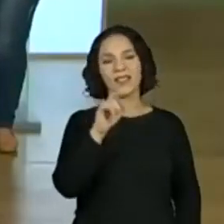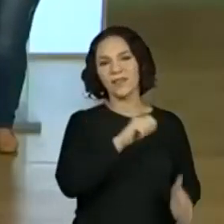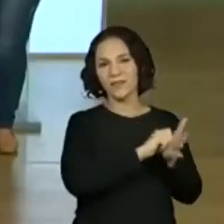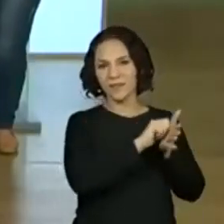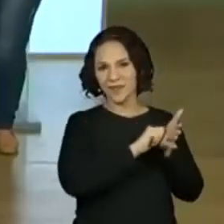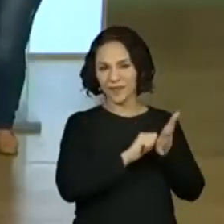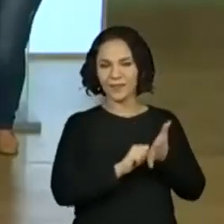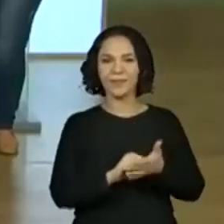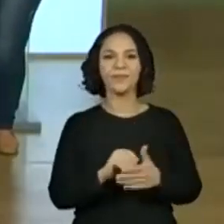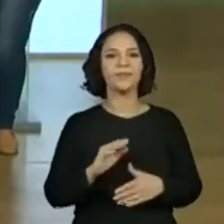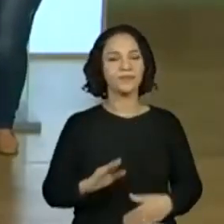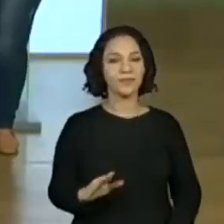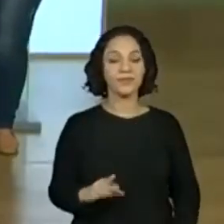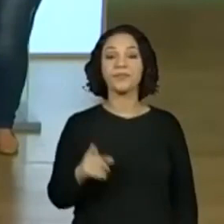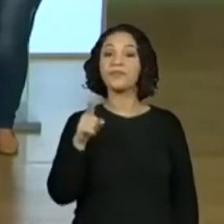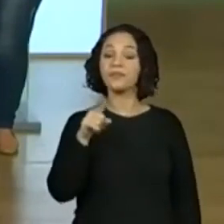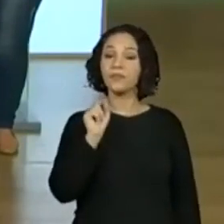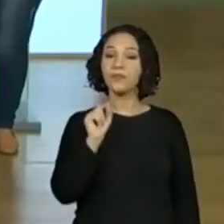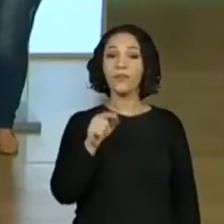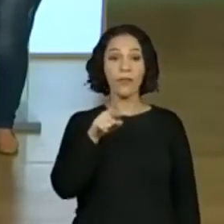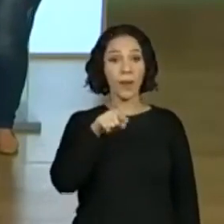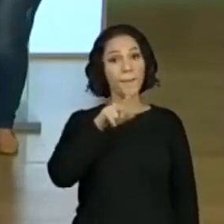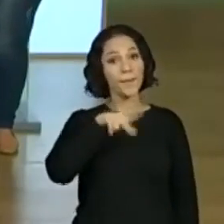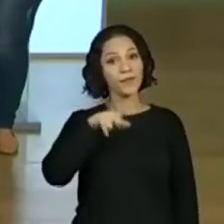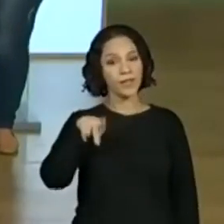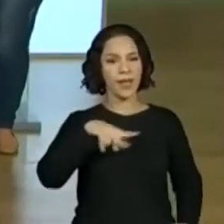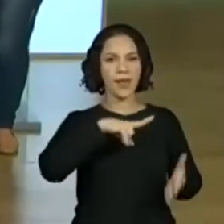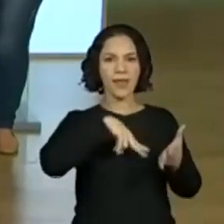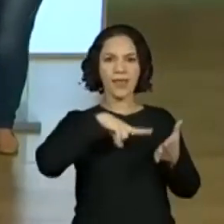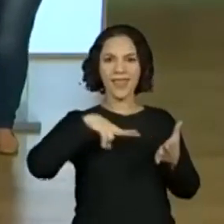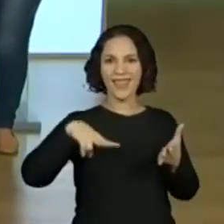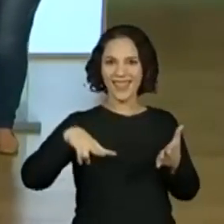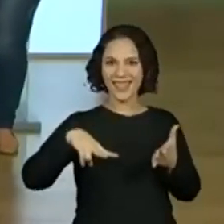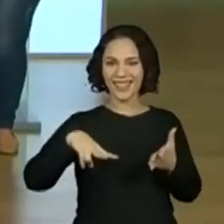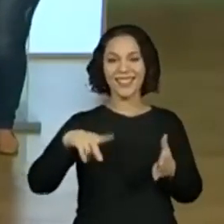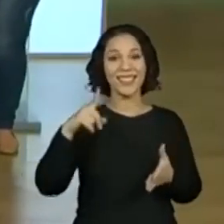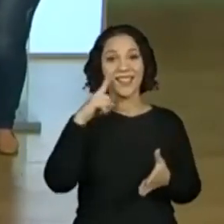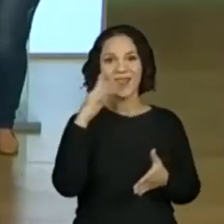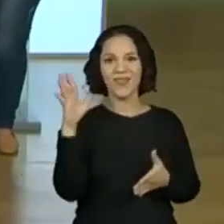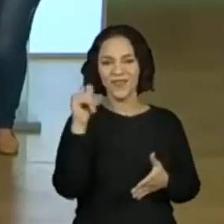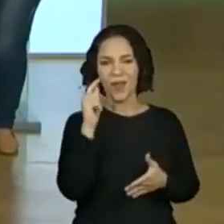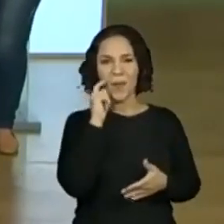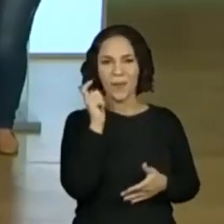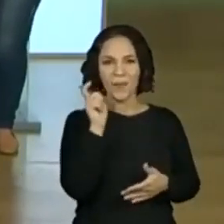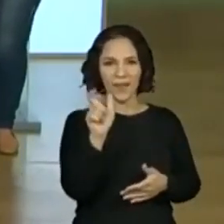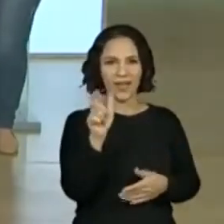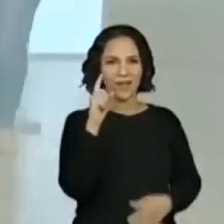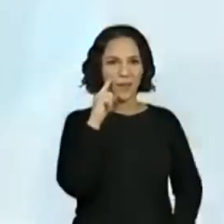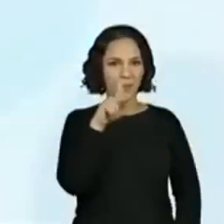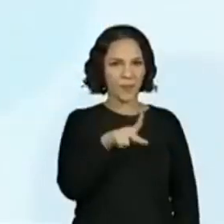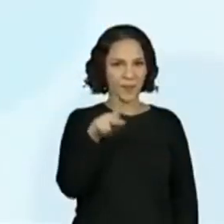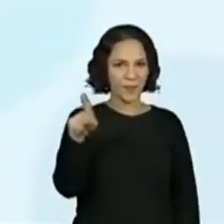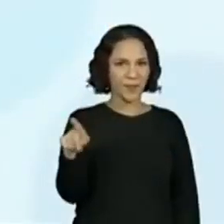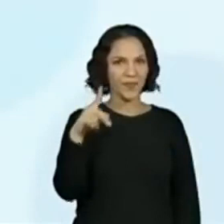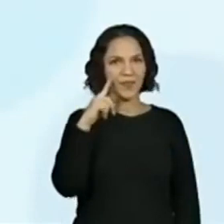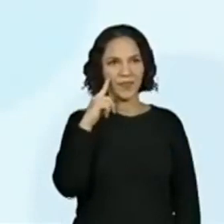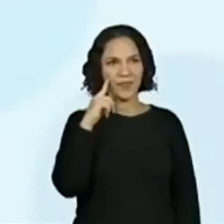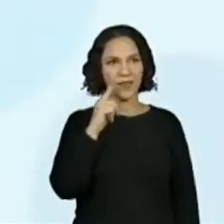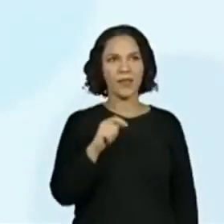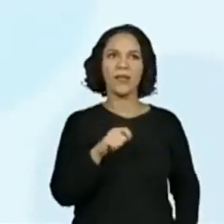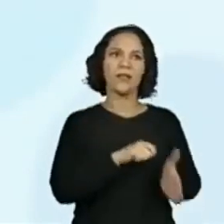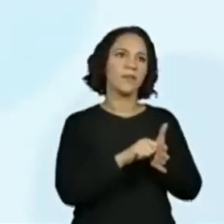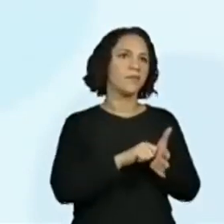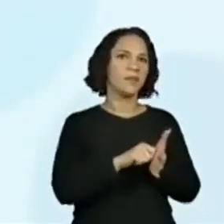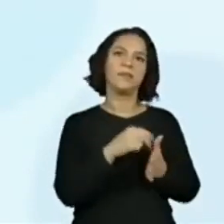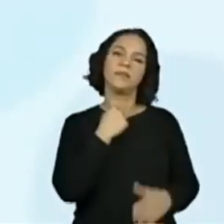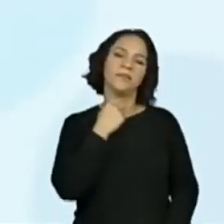Leitura feita pela professora. Então acompanha a professora Kelly escrevendo professora, ó. Ah, com a borracha a gente não